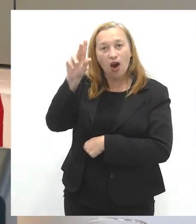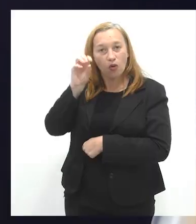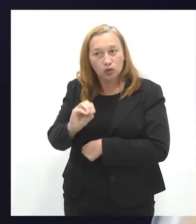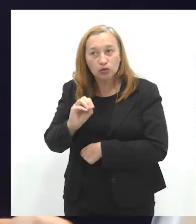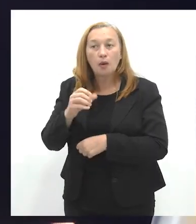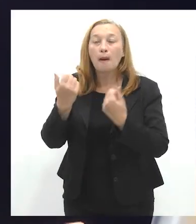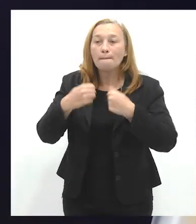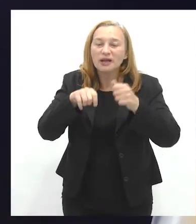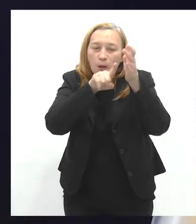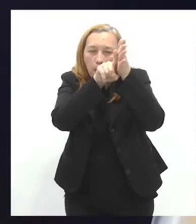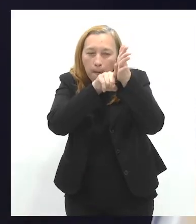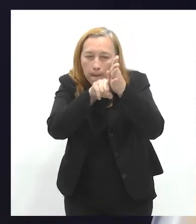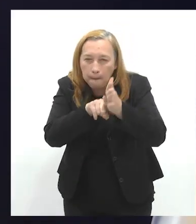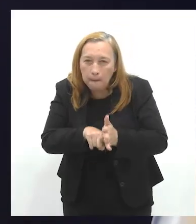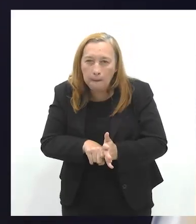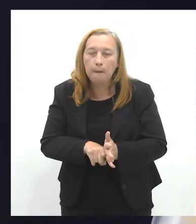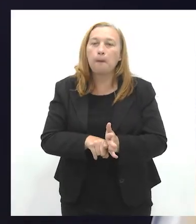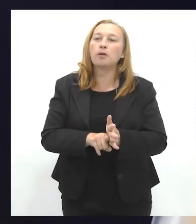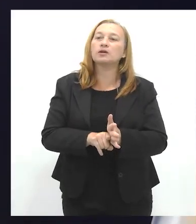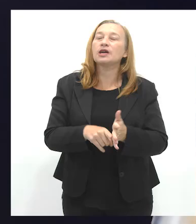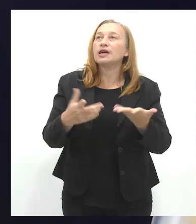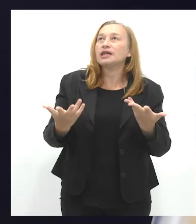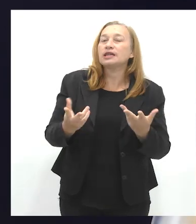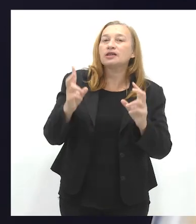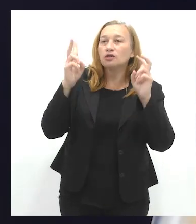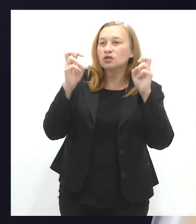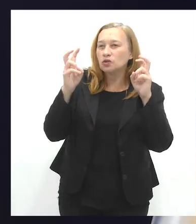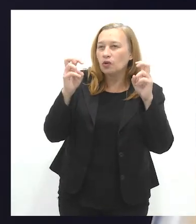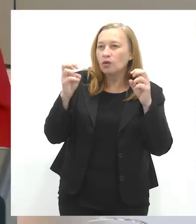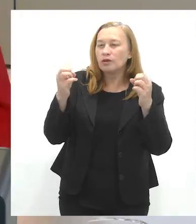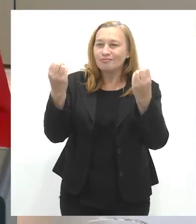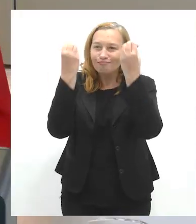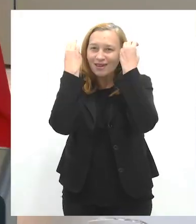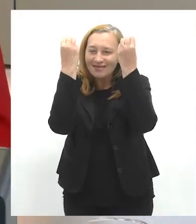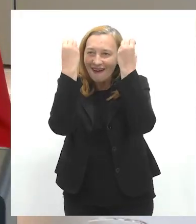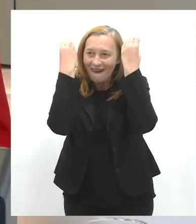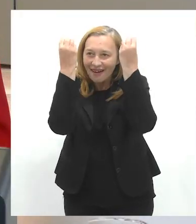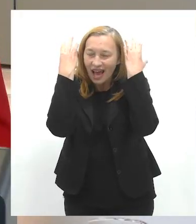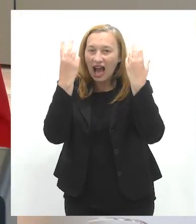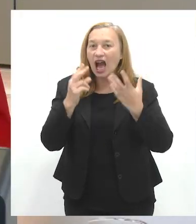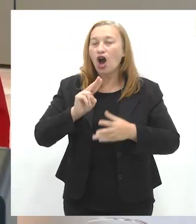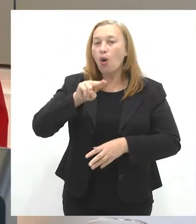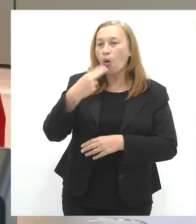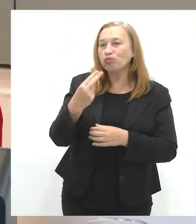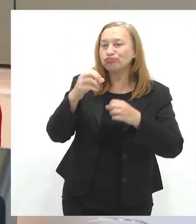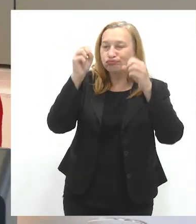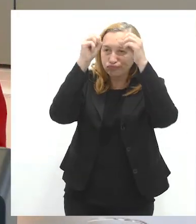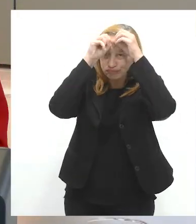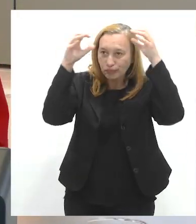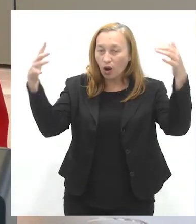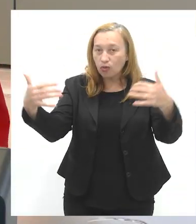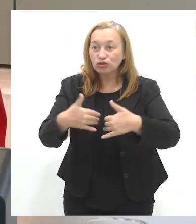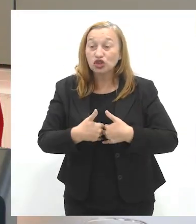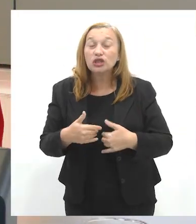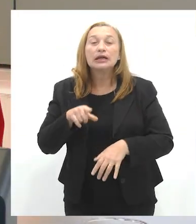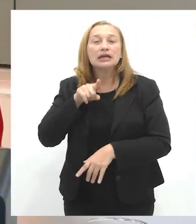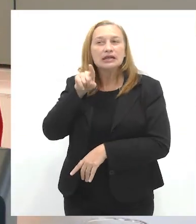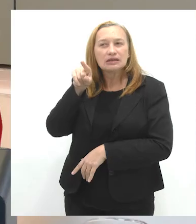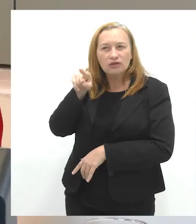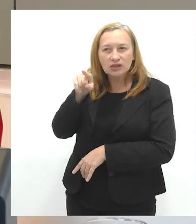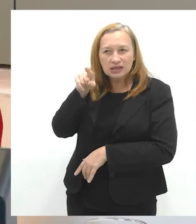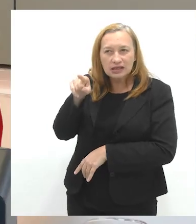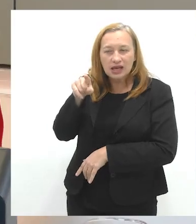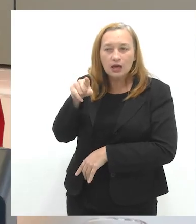de diagnósticos precisos sobre TDAH, sobre autismo, e eu sei que você é uma especialista